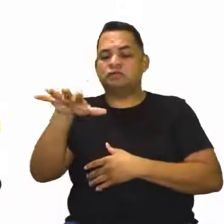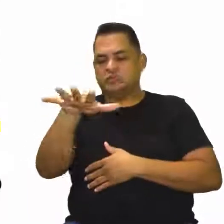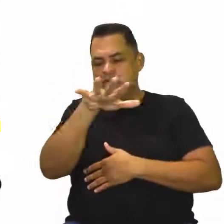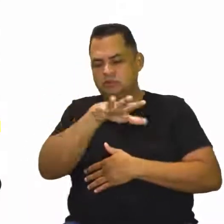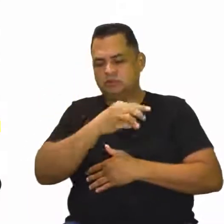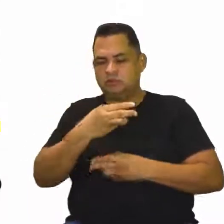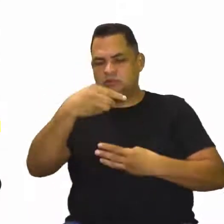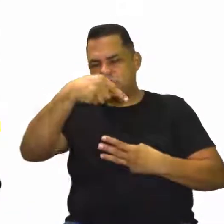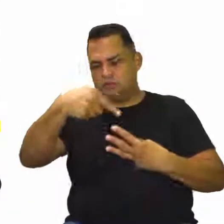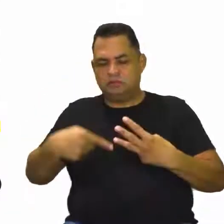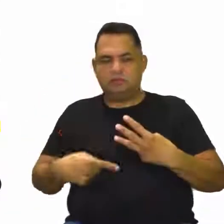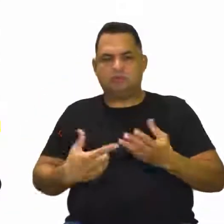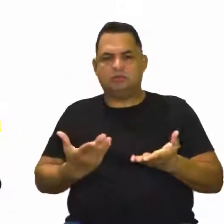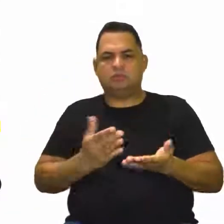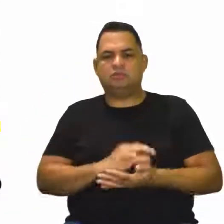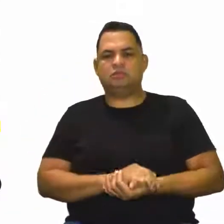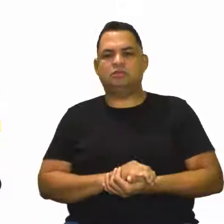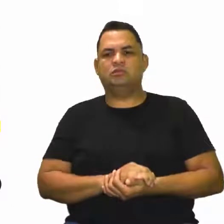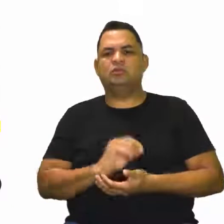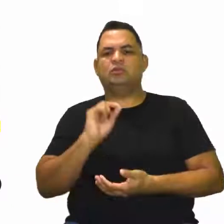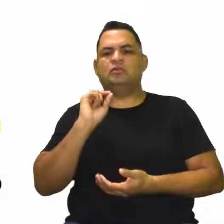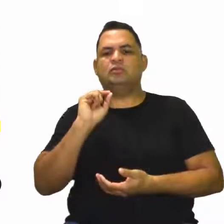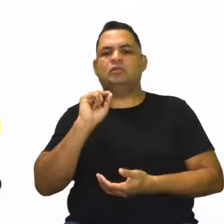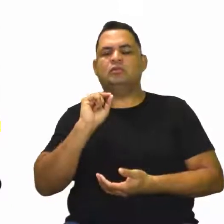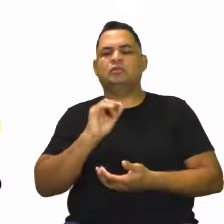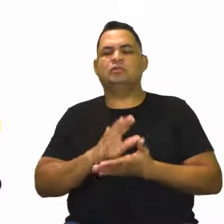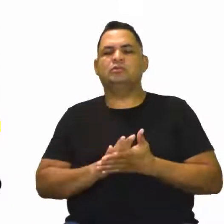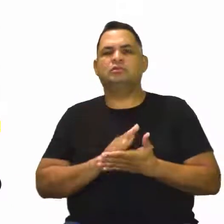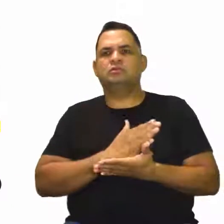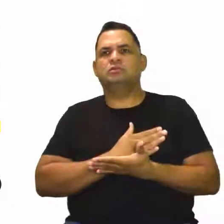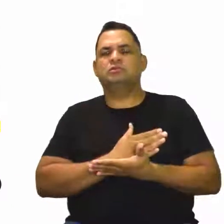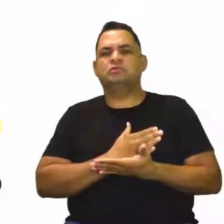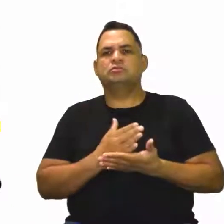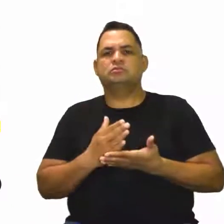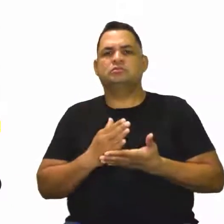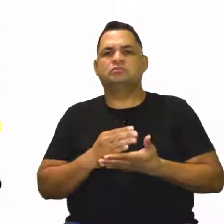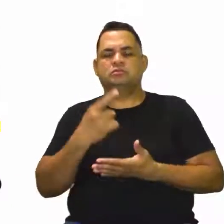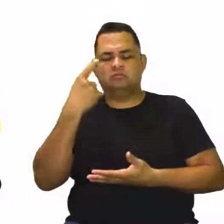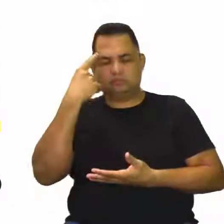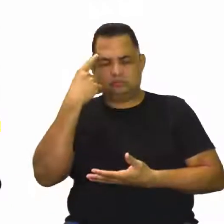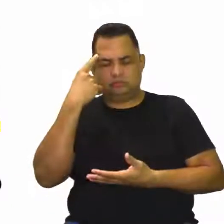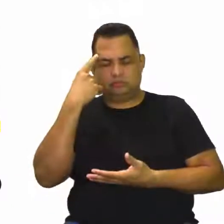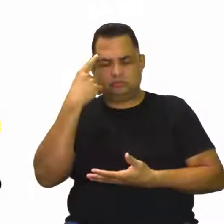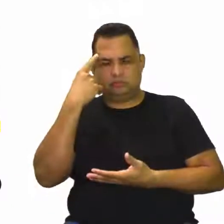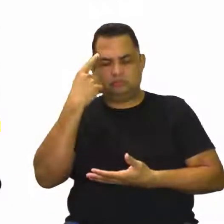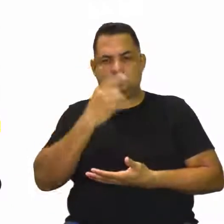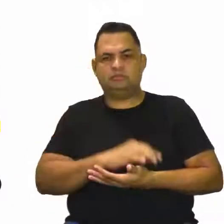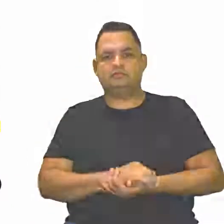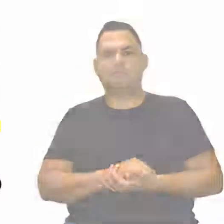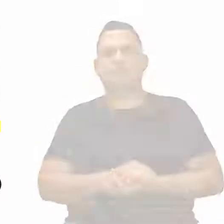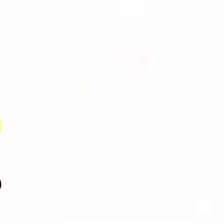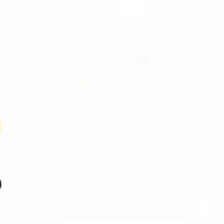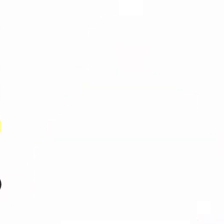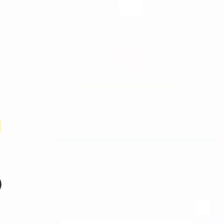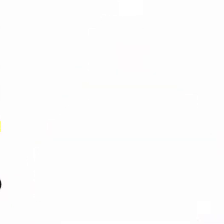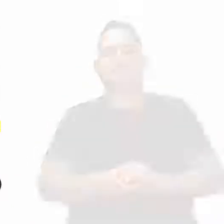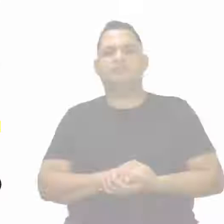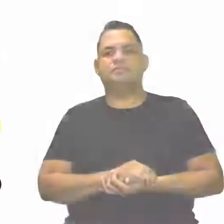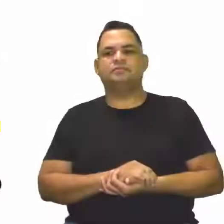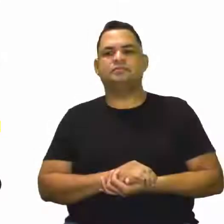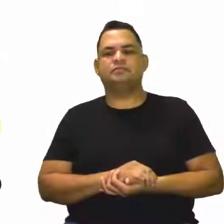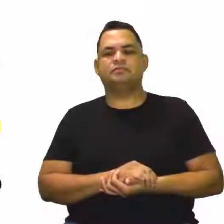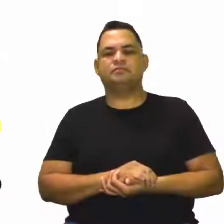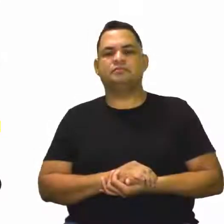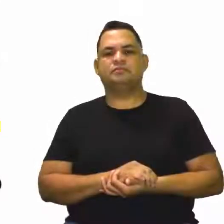áreas, né? O que a gente começa a pensar aí? Deixa eu vir aqui com você. Vem aqui